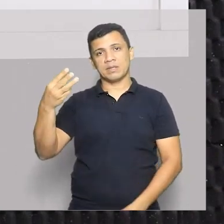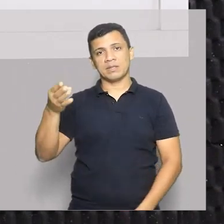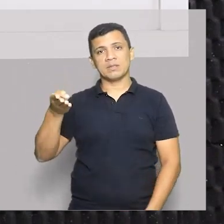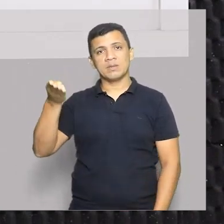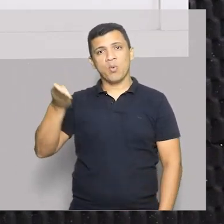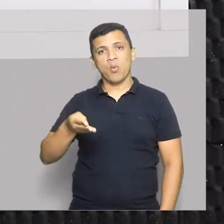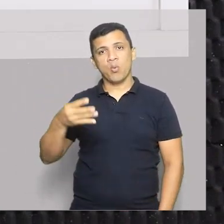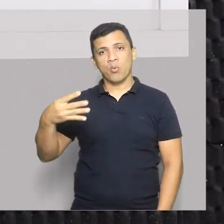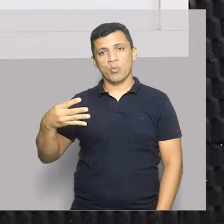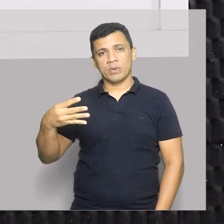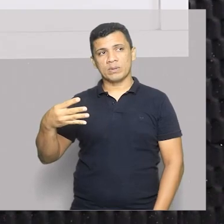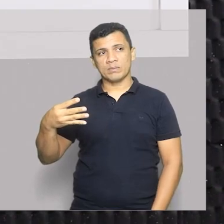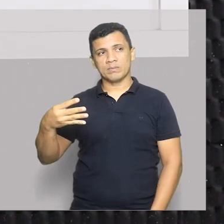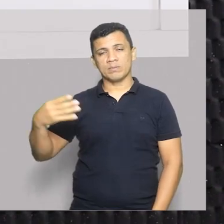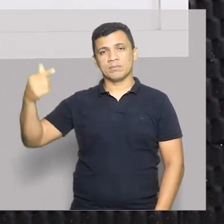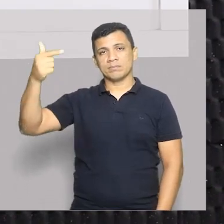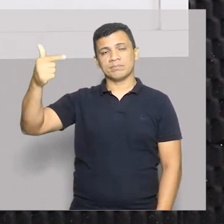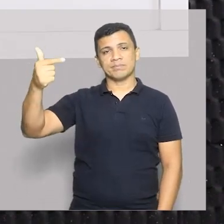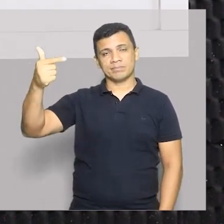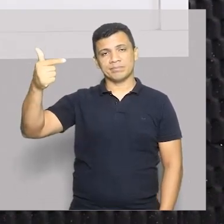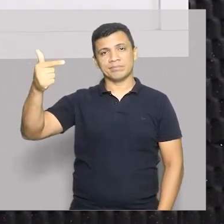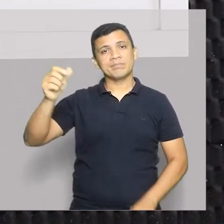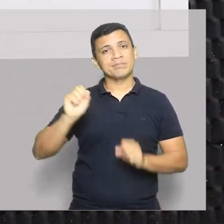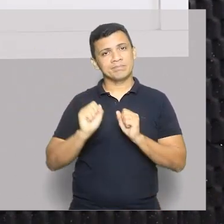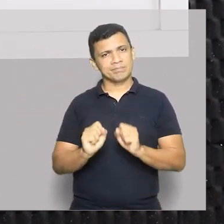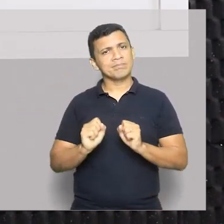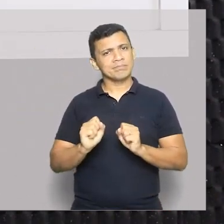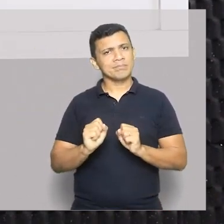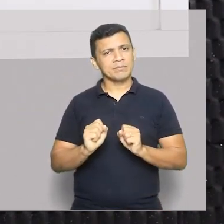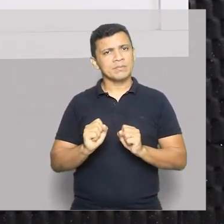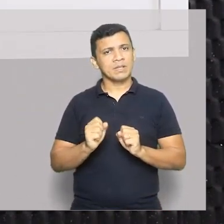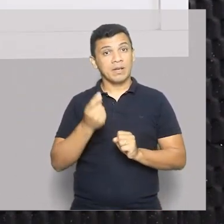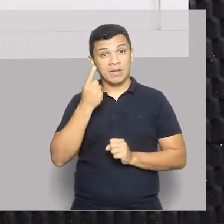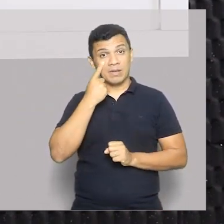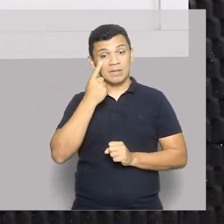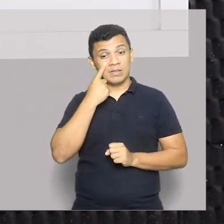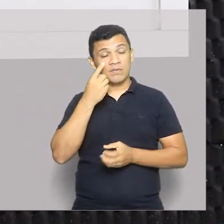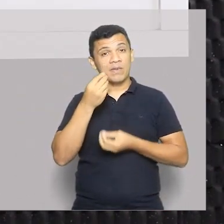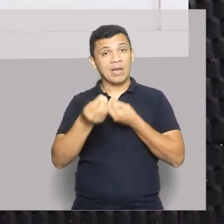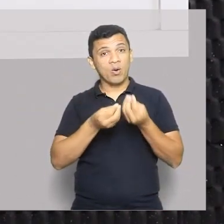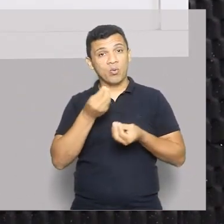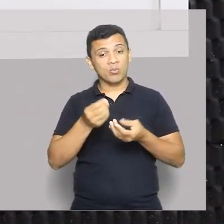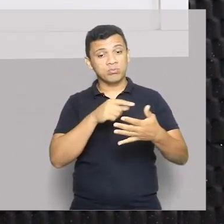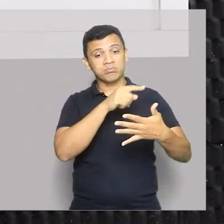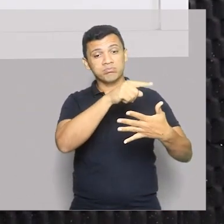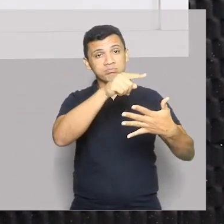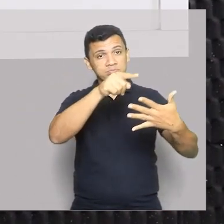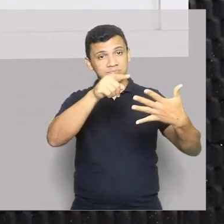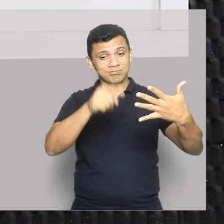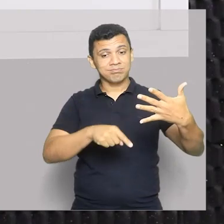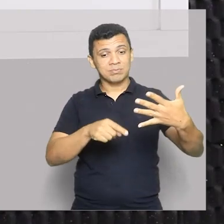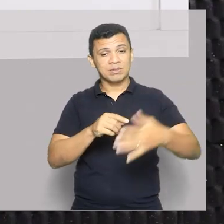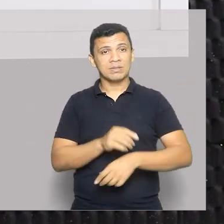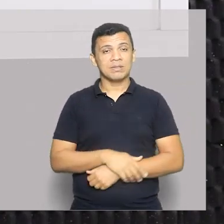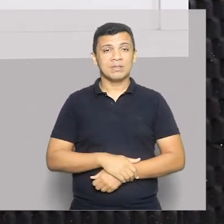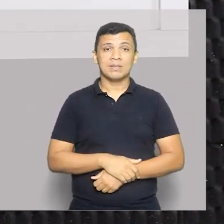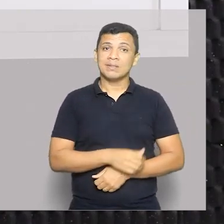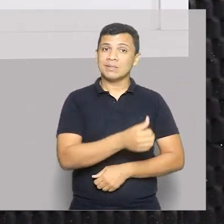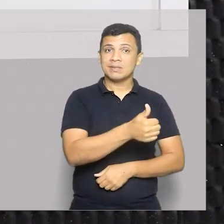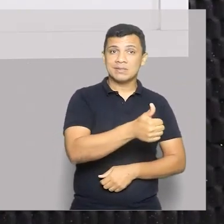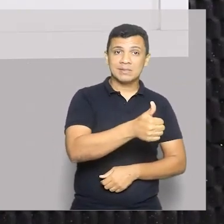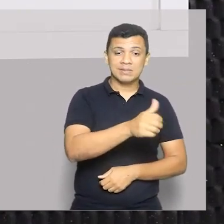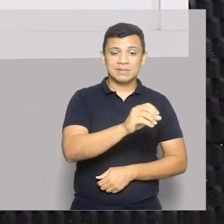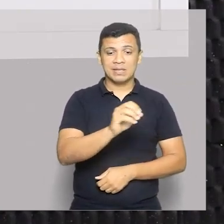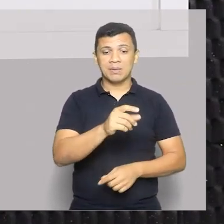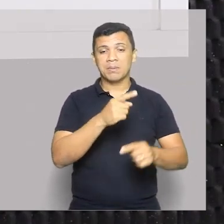elevado a 2. Porque eu tenho que observar como é que estão as questões. As questões têm 100 multiplicado por uma